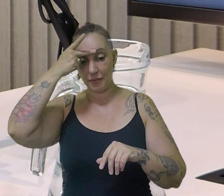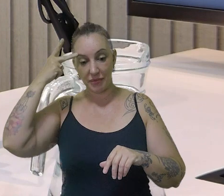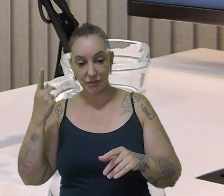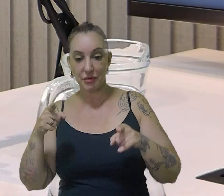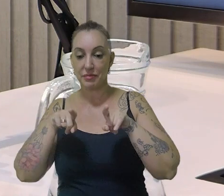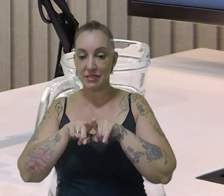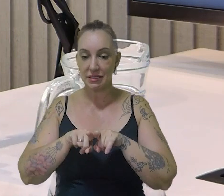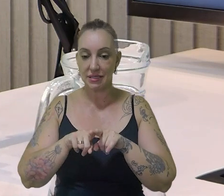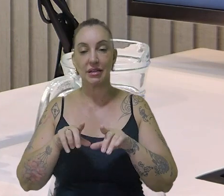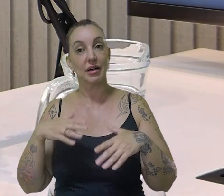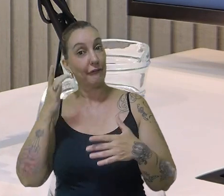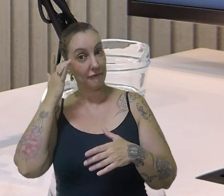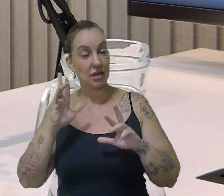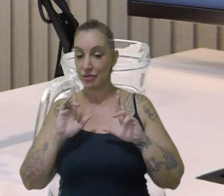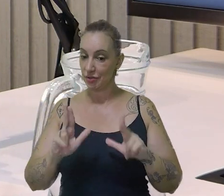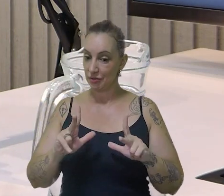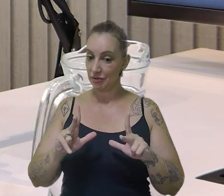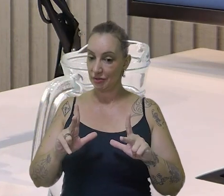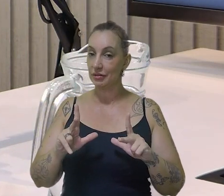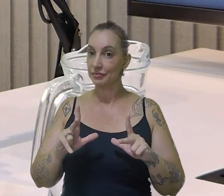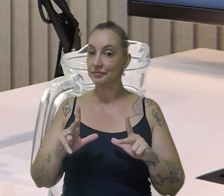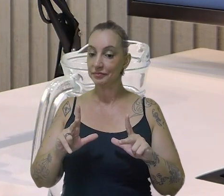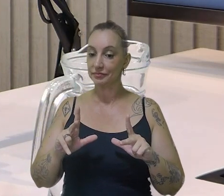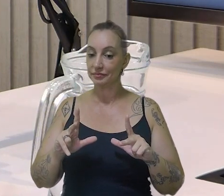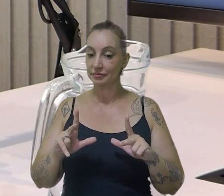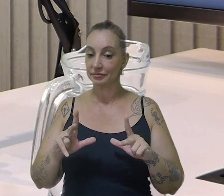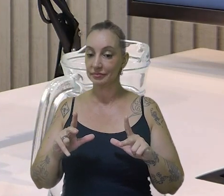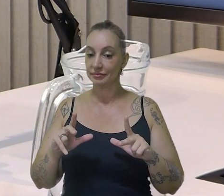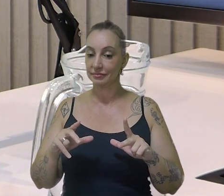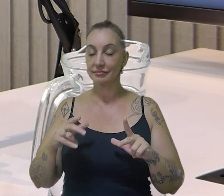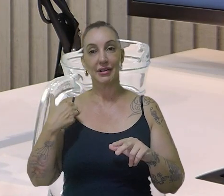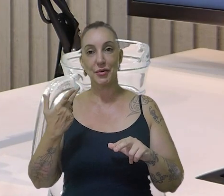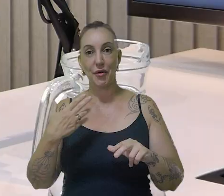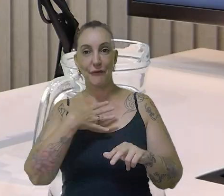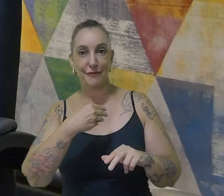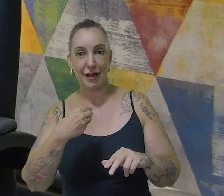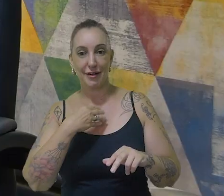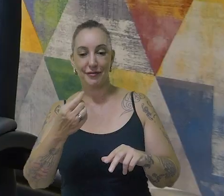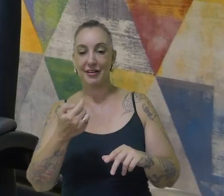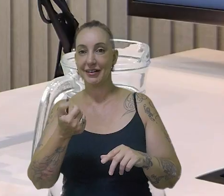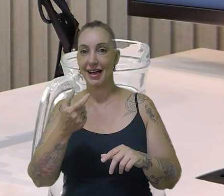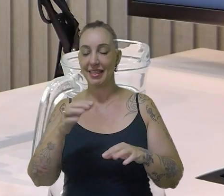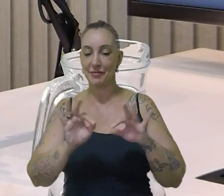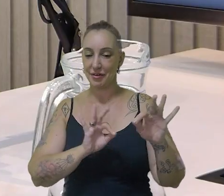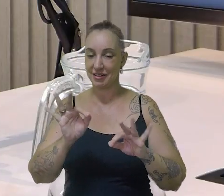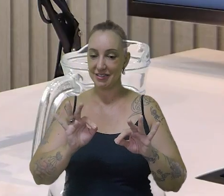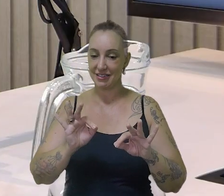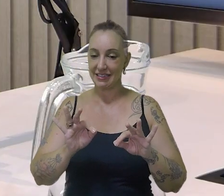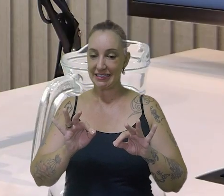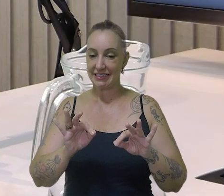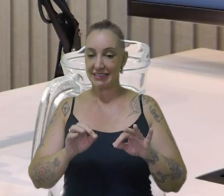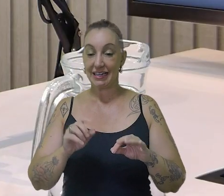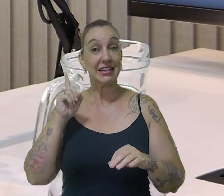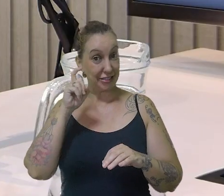parceiros e tal que não é fácil assim você é sempre um filho que vai né tipo cada projeto é delegar não é fácil